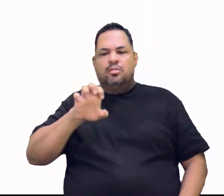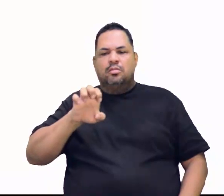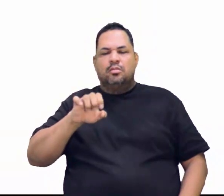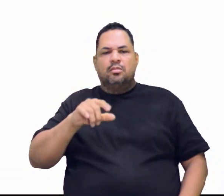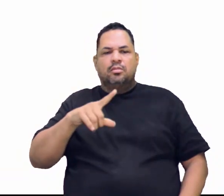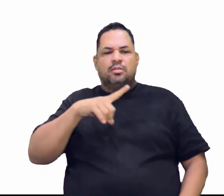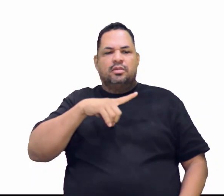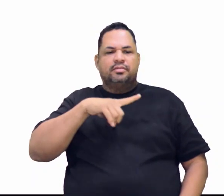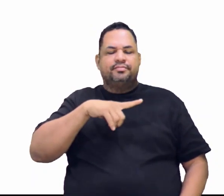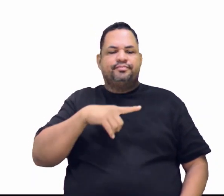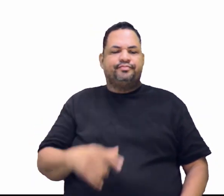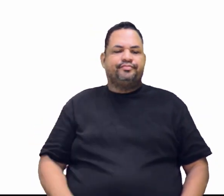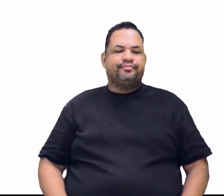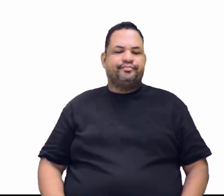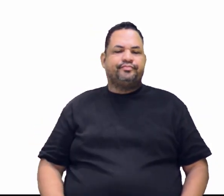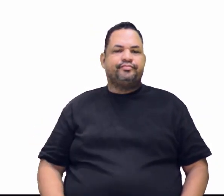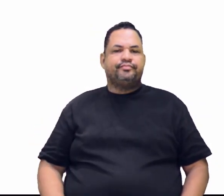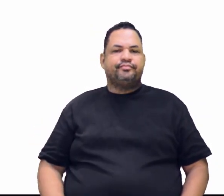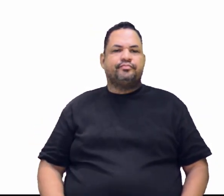e aí eu trago